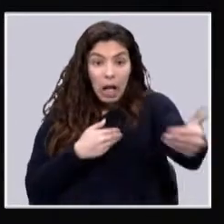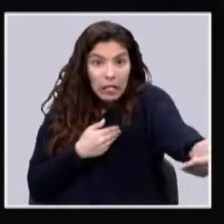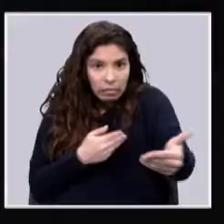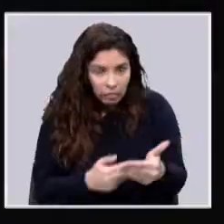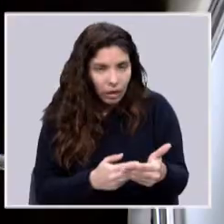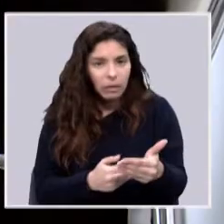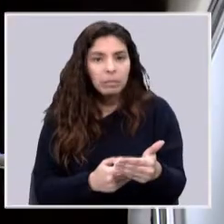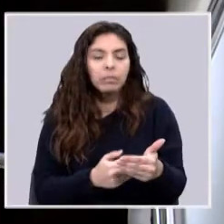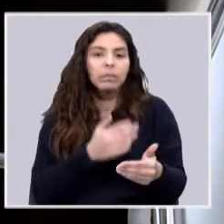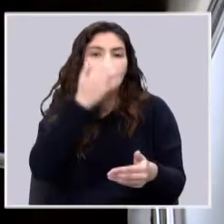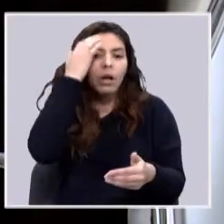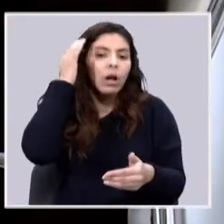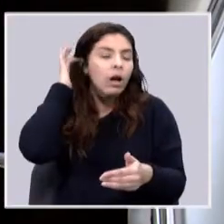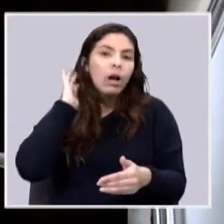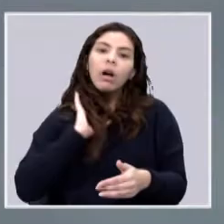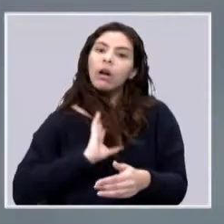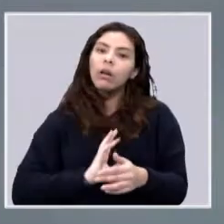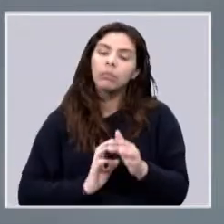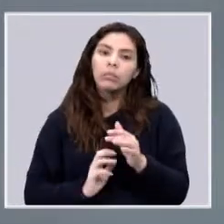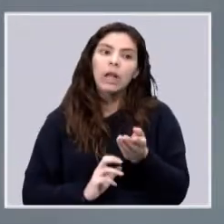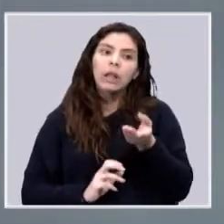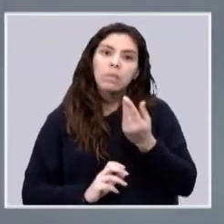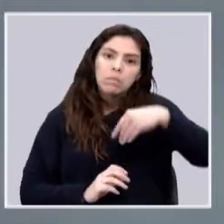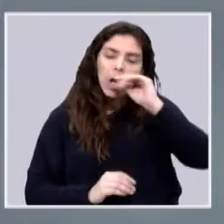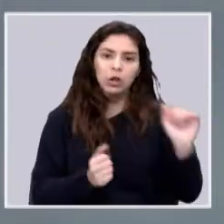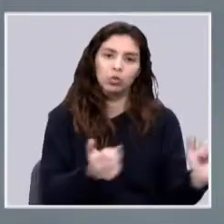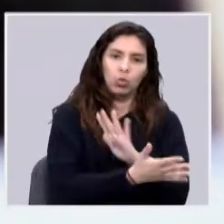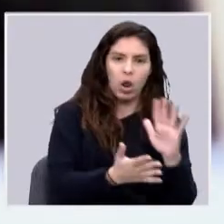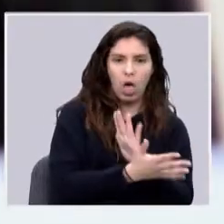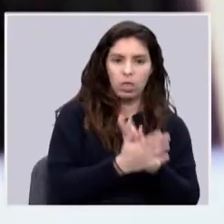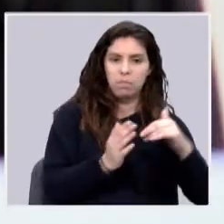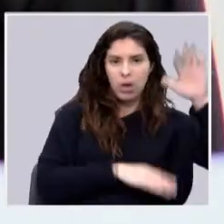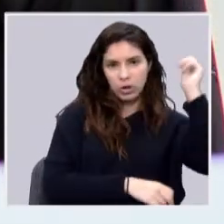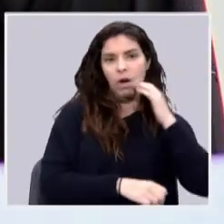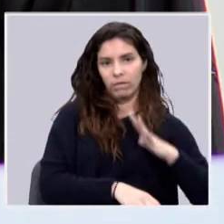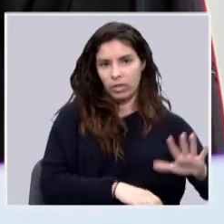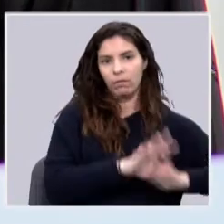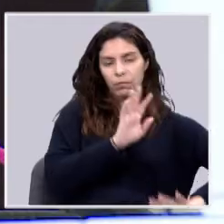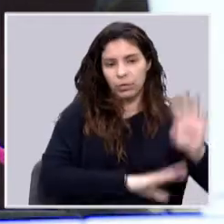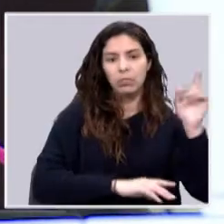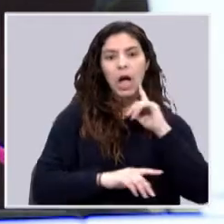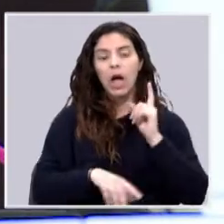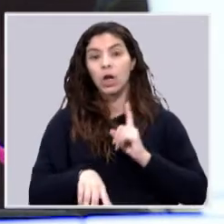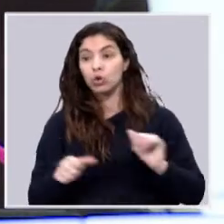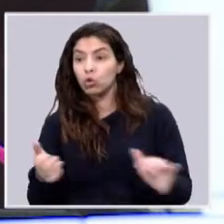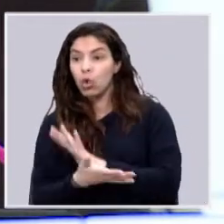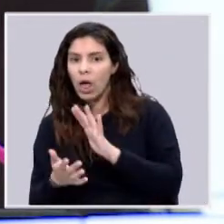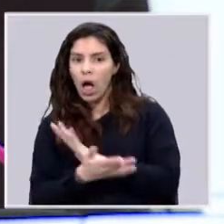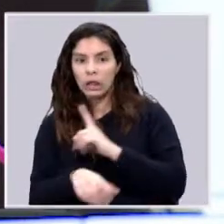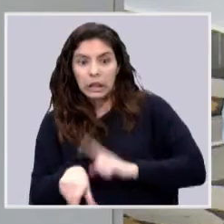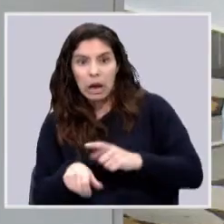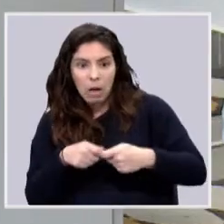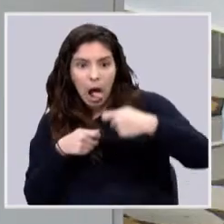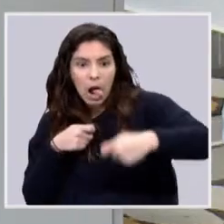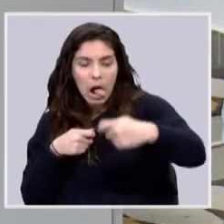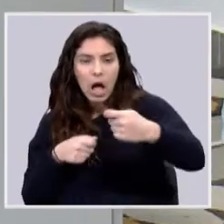tempo, e tentar fazer mais jornalismo. Numa altura em que os jornais não nos dão tempo e